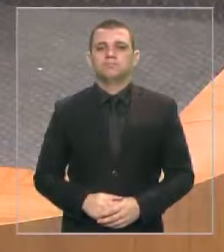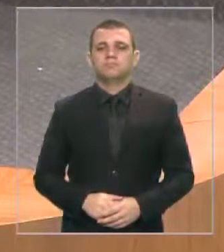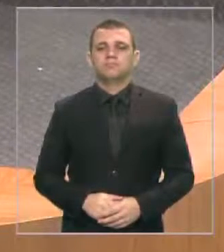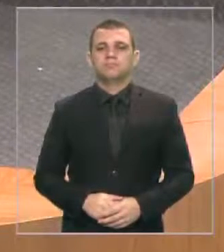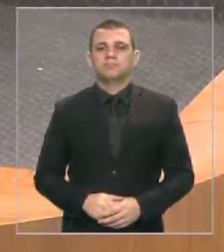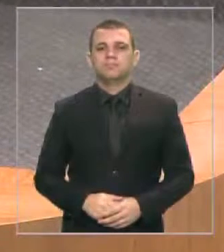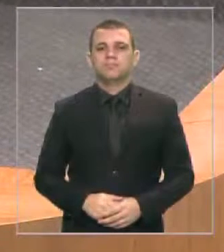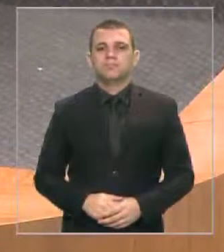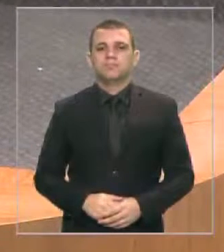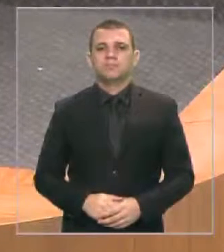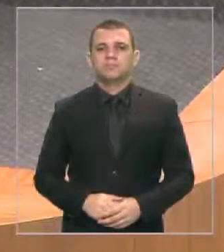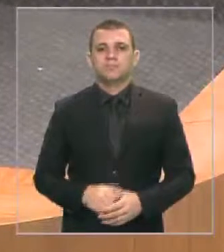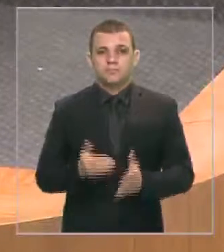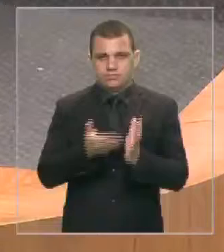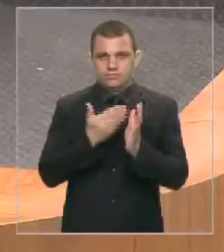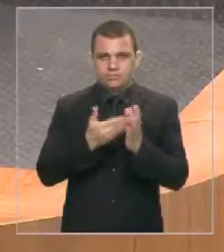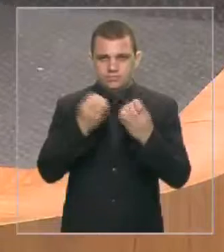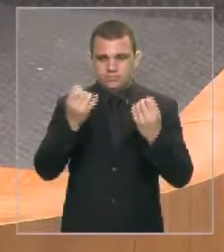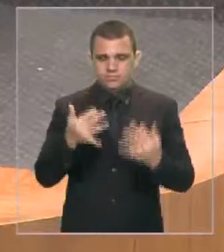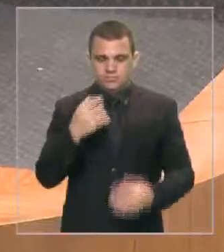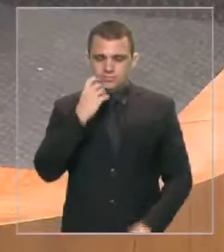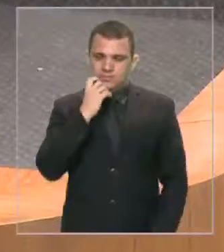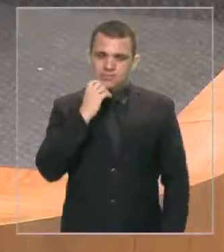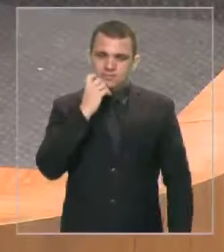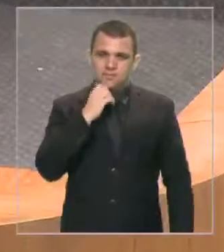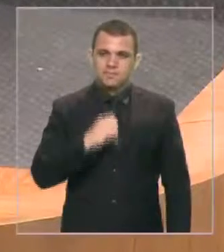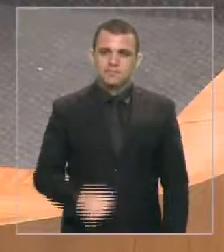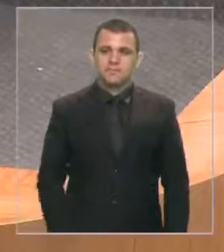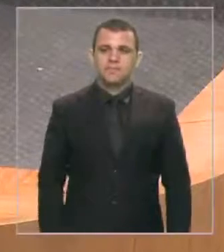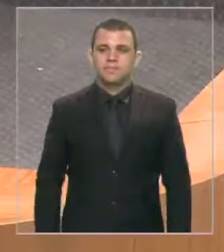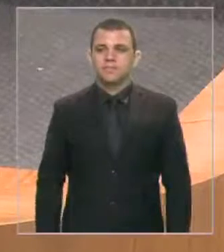O trecho desse livro diz o seguinte: